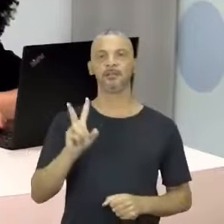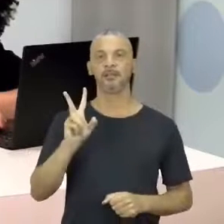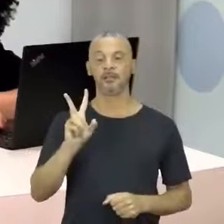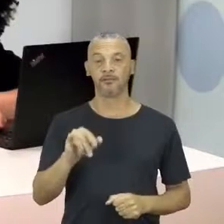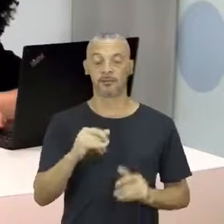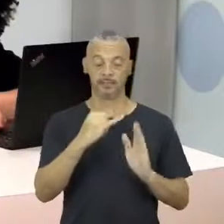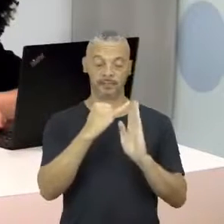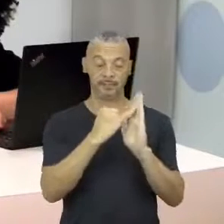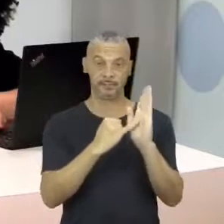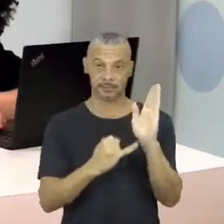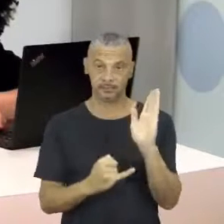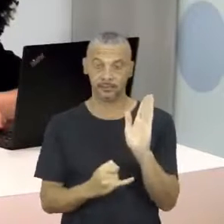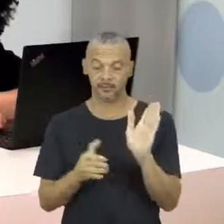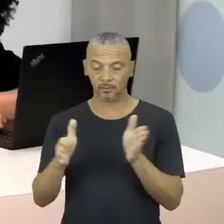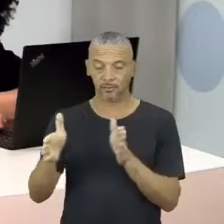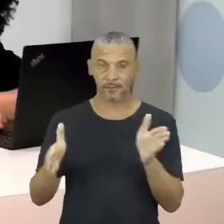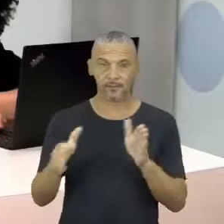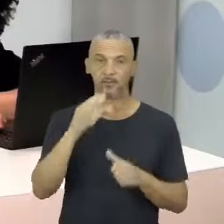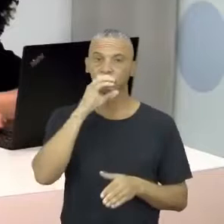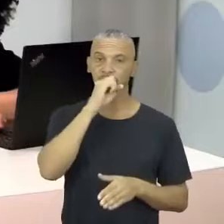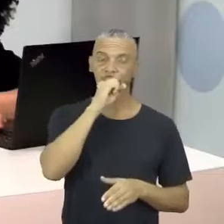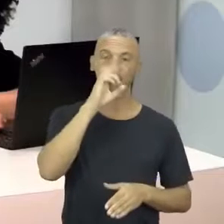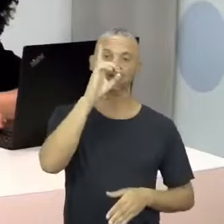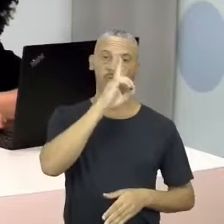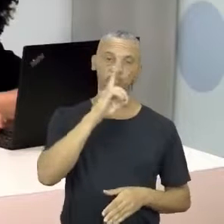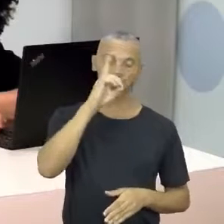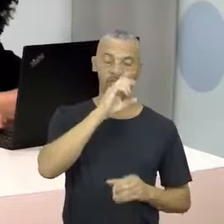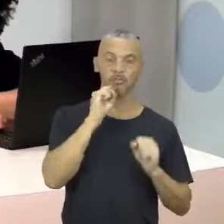a inscrição no final de semana. Vocês podem